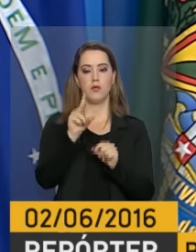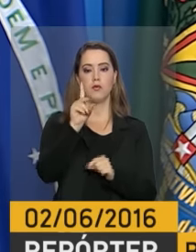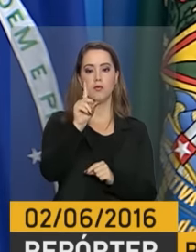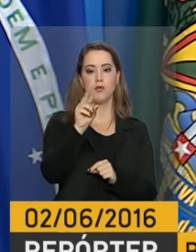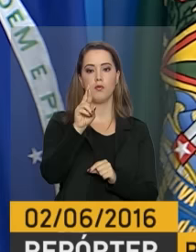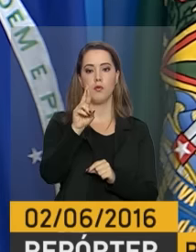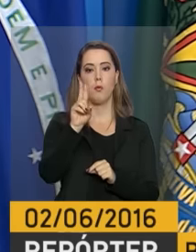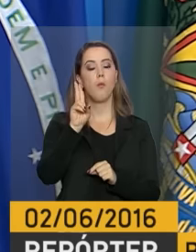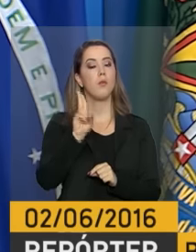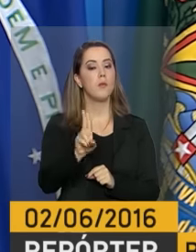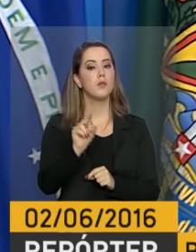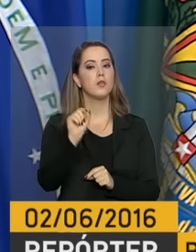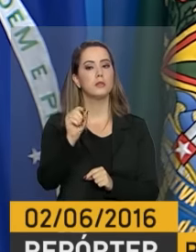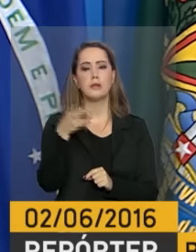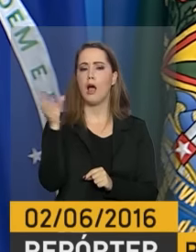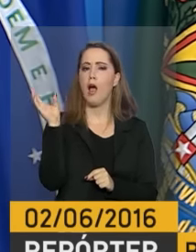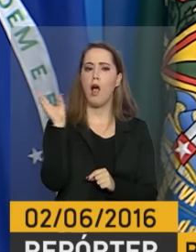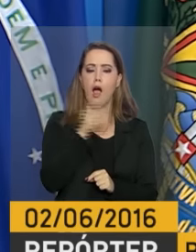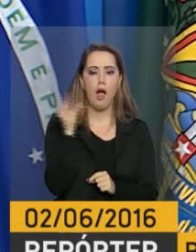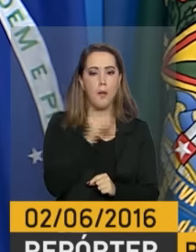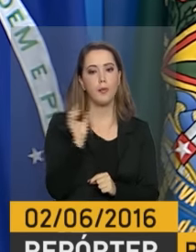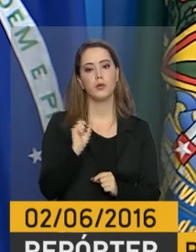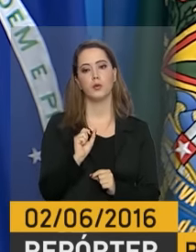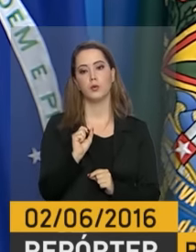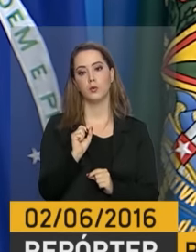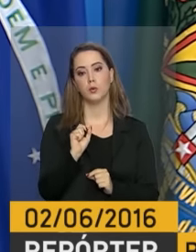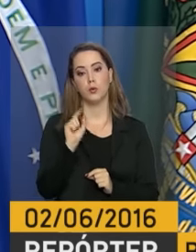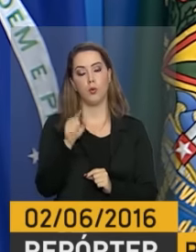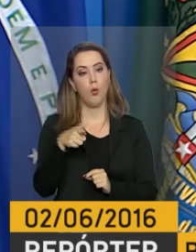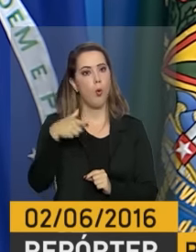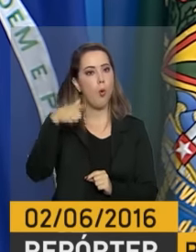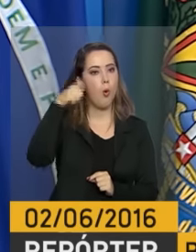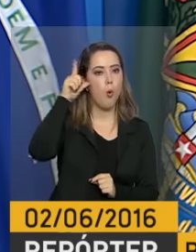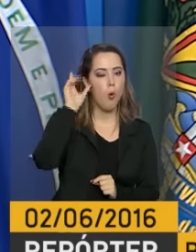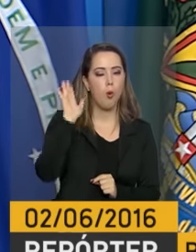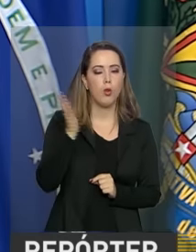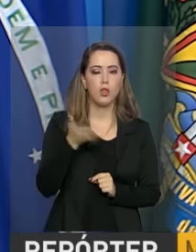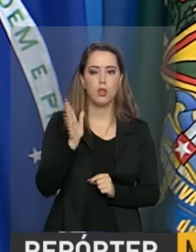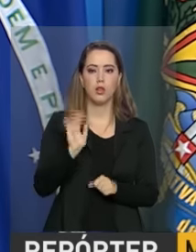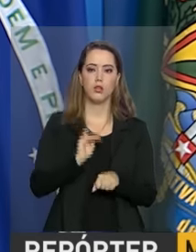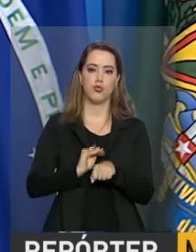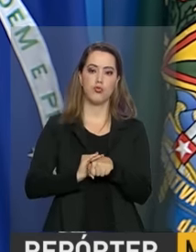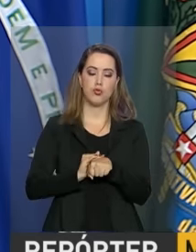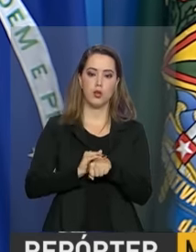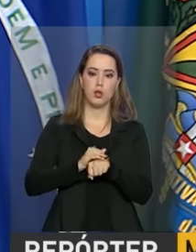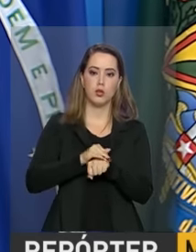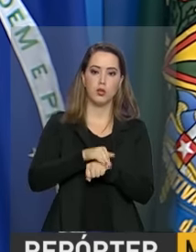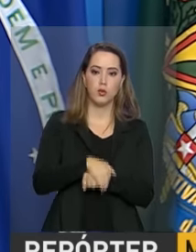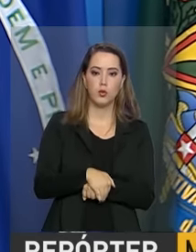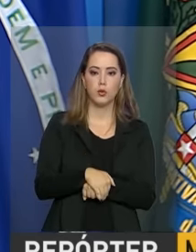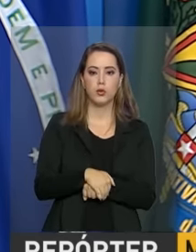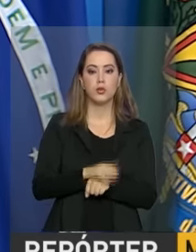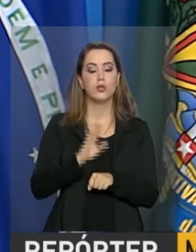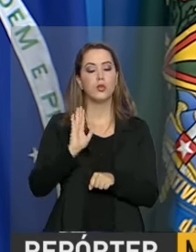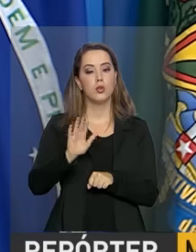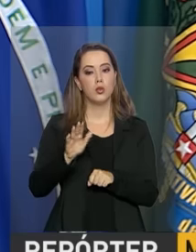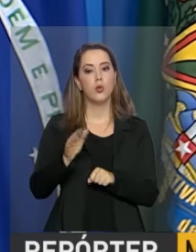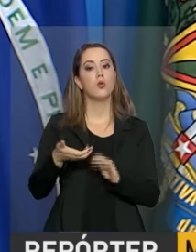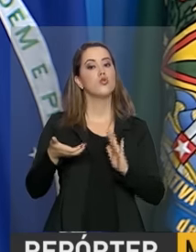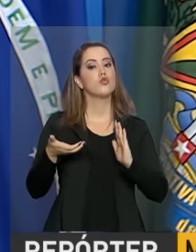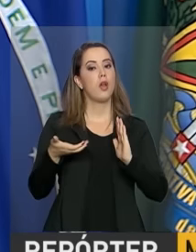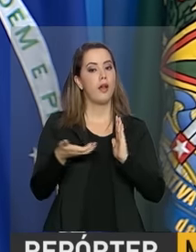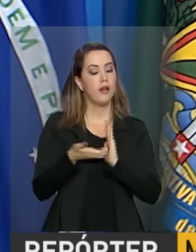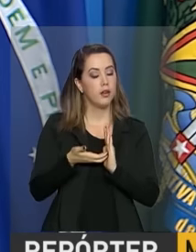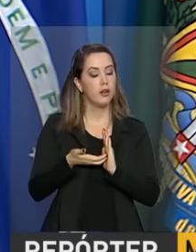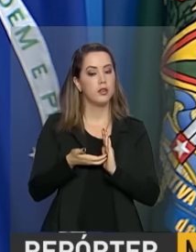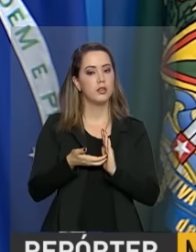prazo recorde, porque a comissão aprovou no dia de ontem e logo à noite, a Câmara dos Deputados, lá